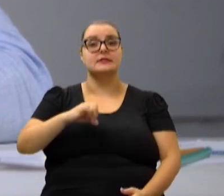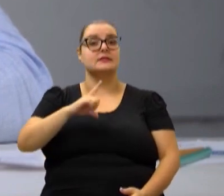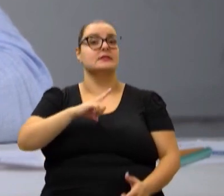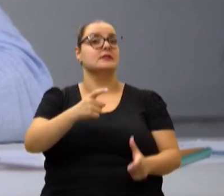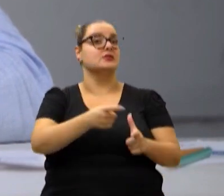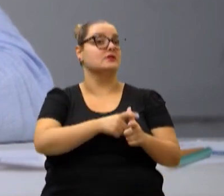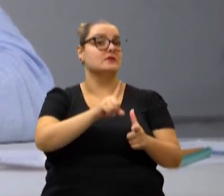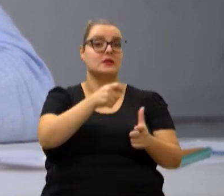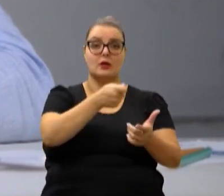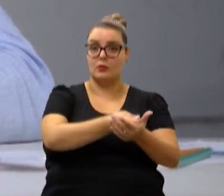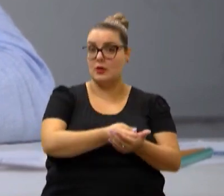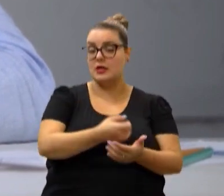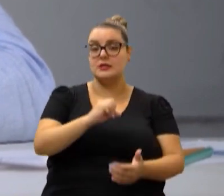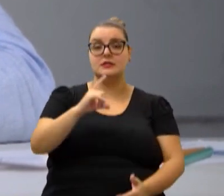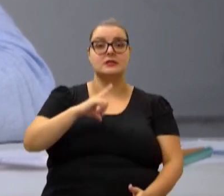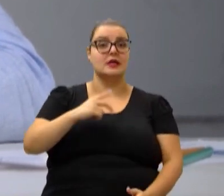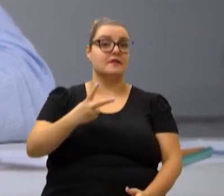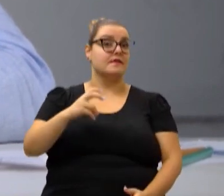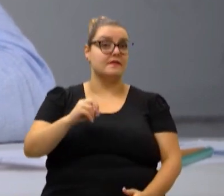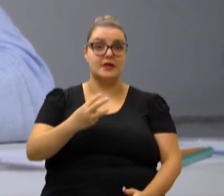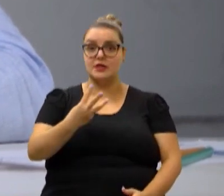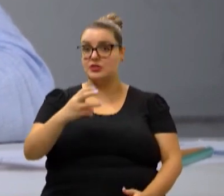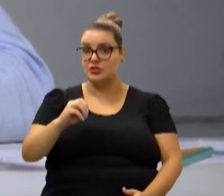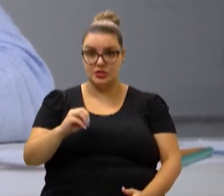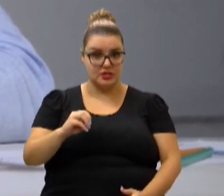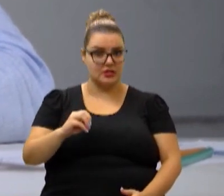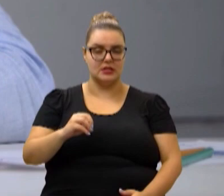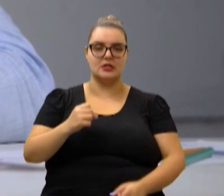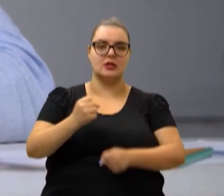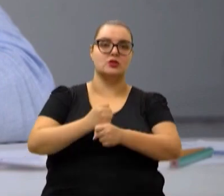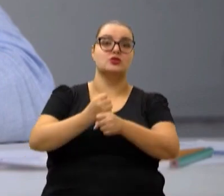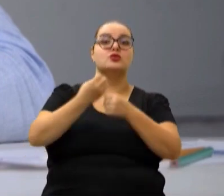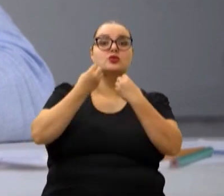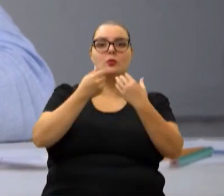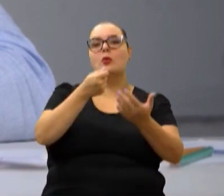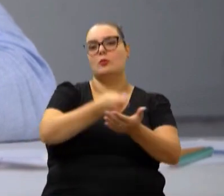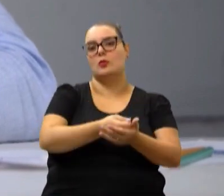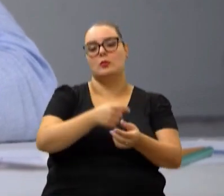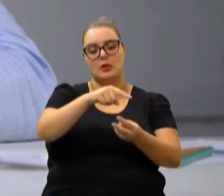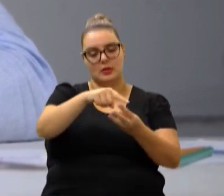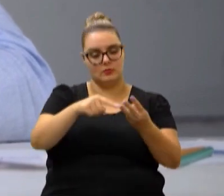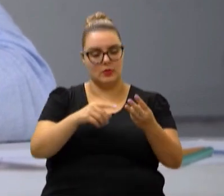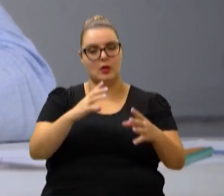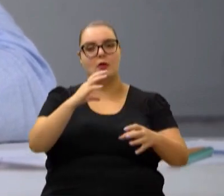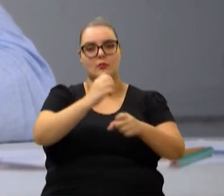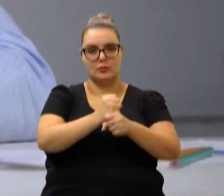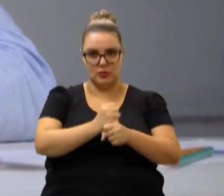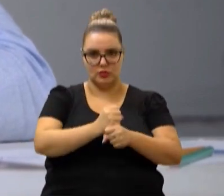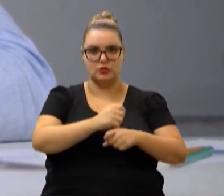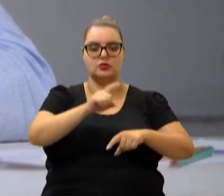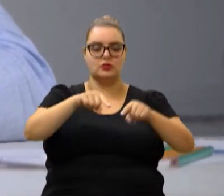dívida não quitada, ou se aquela pessoa tem 20, 30 anos de um histórico de bom pagador. Então, são esses três conjuntos de